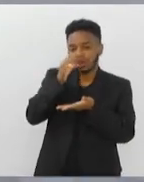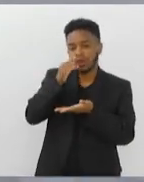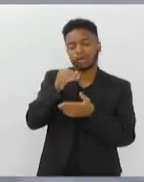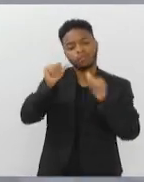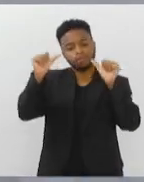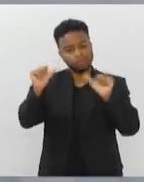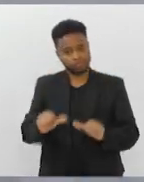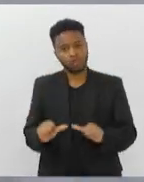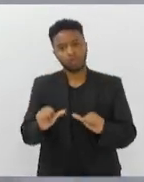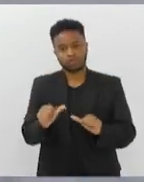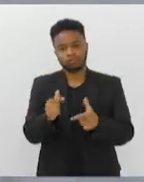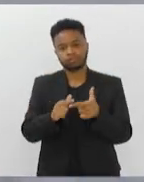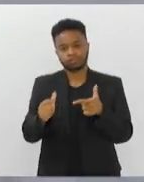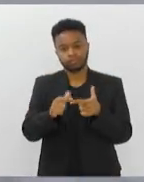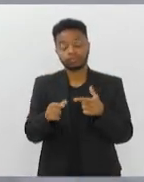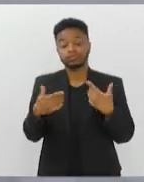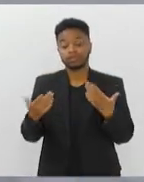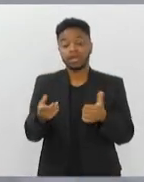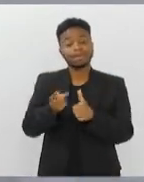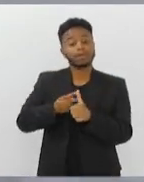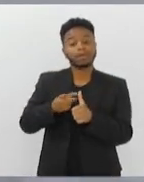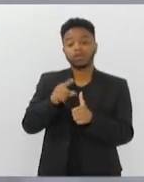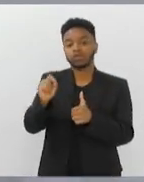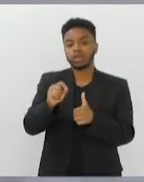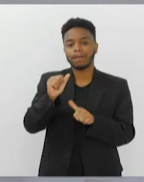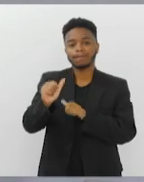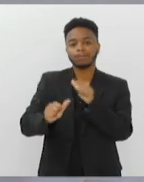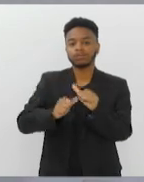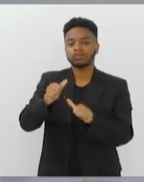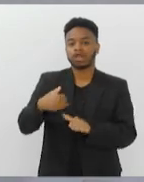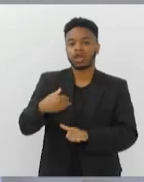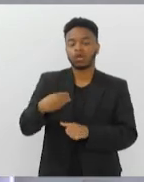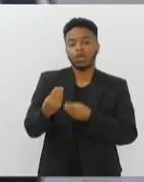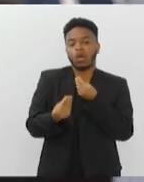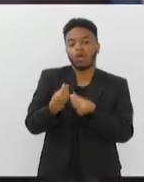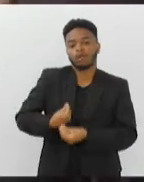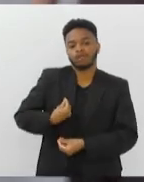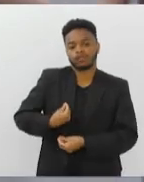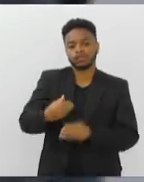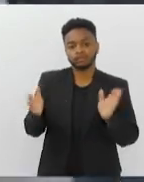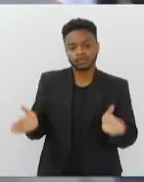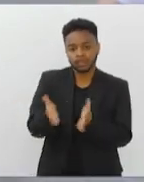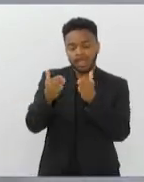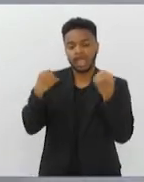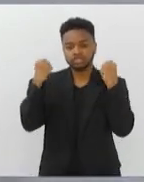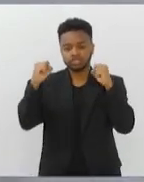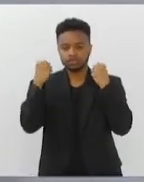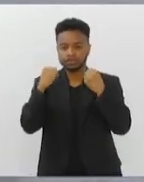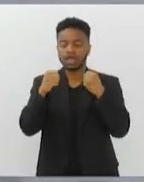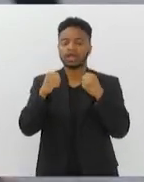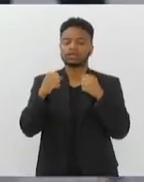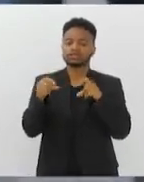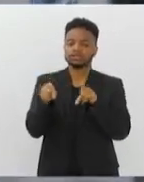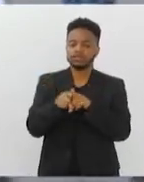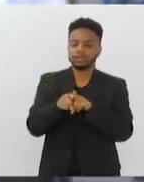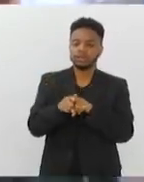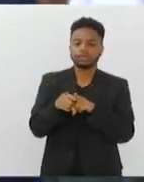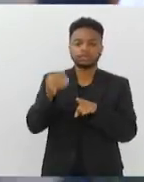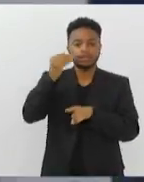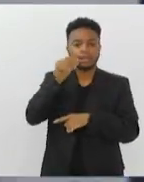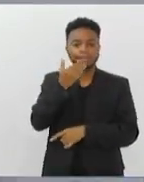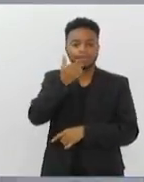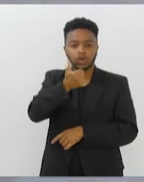piora, né? A primeira conduta é sempre mudança do estilo de vida, estimular atividade física, exercício, melhora